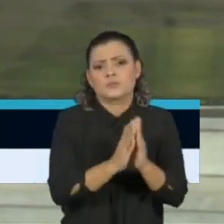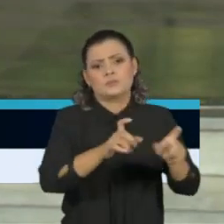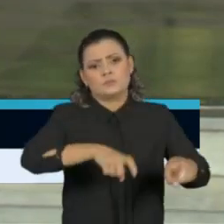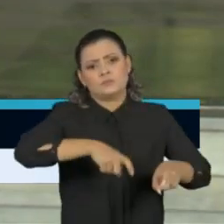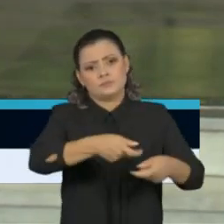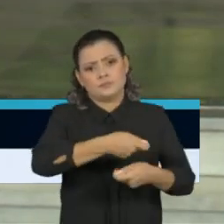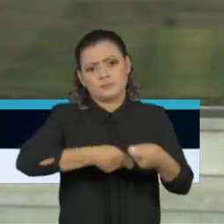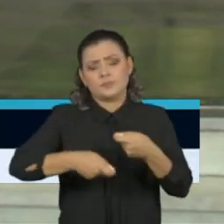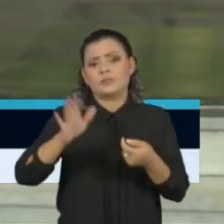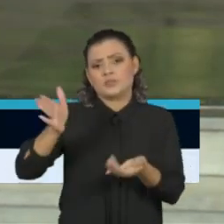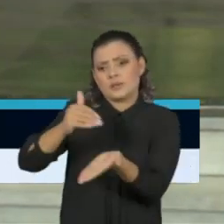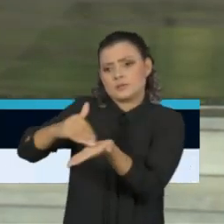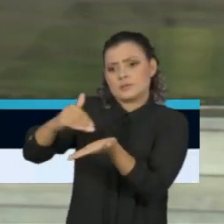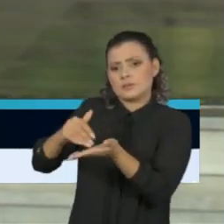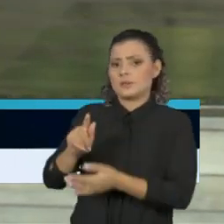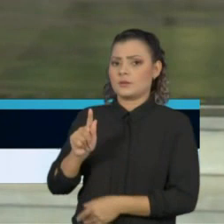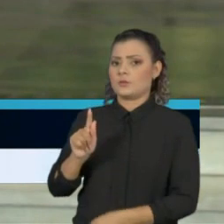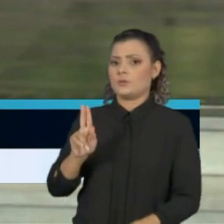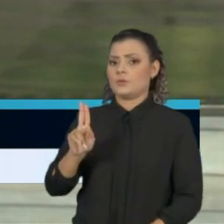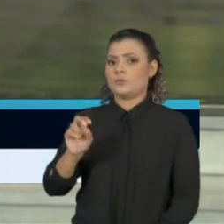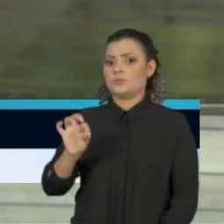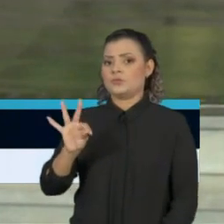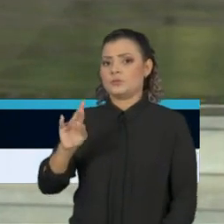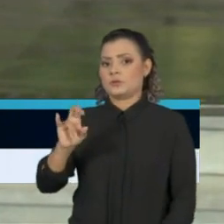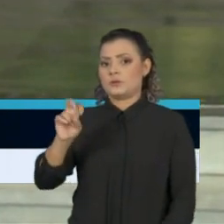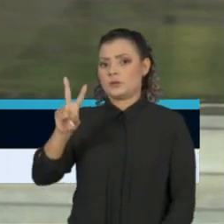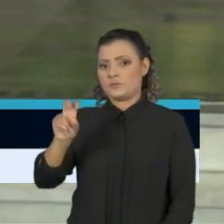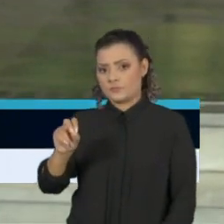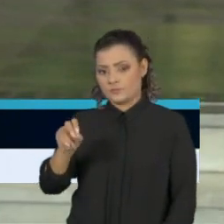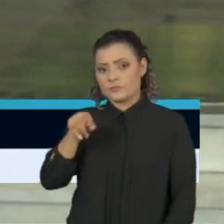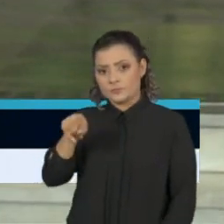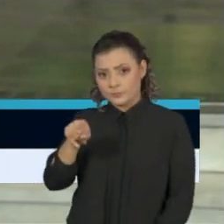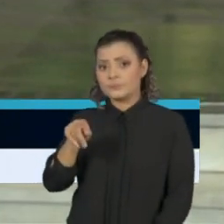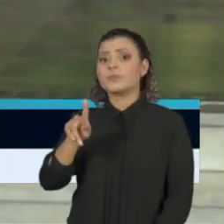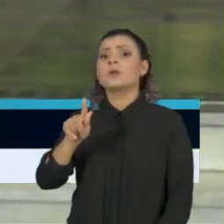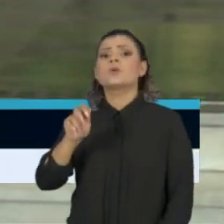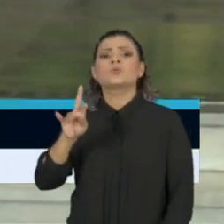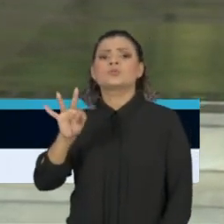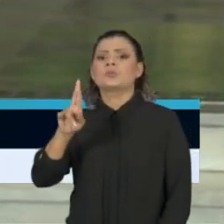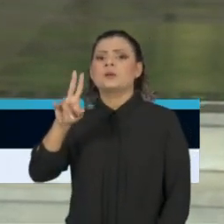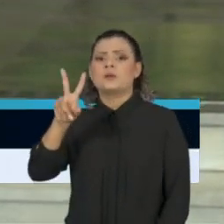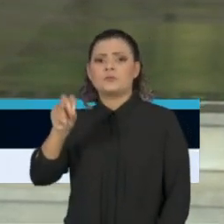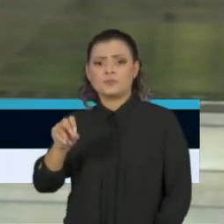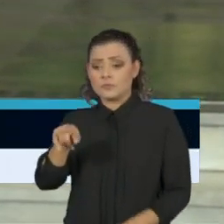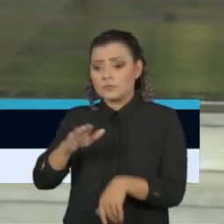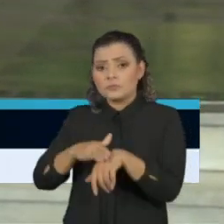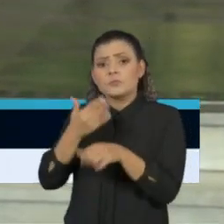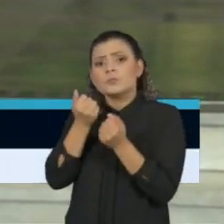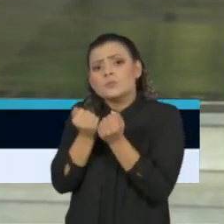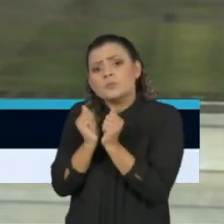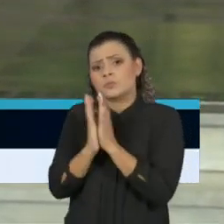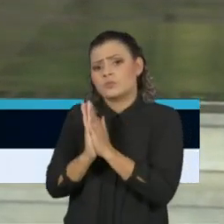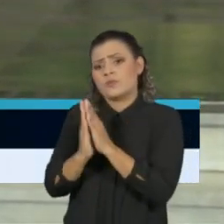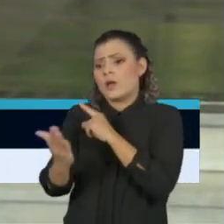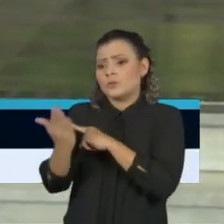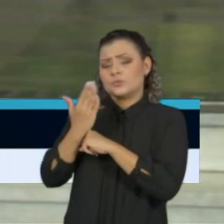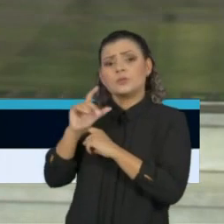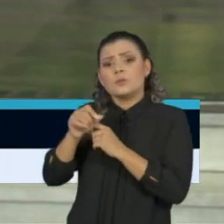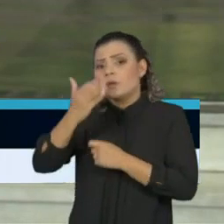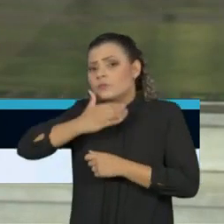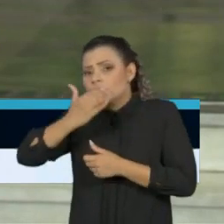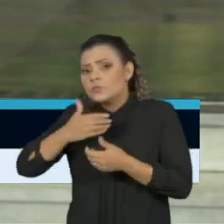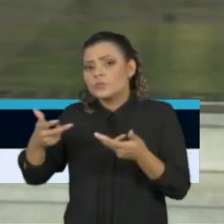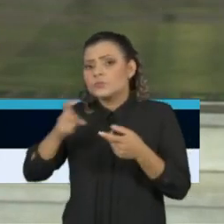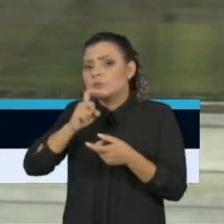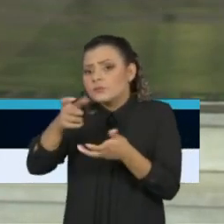secretário Gustavo Diniz Junqueira, para que possam fornecer também verduras e frutas de qualidade